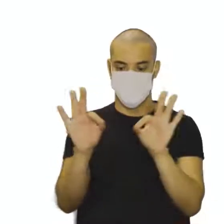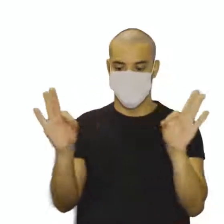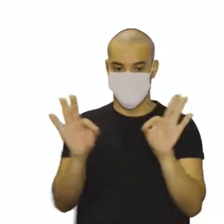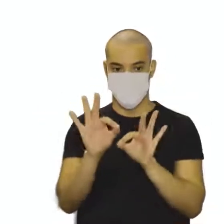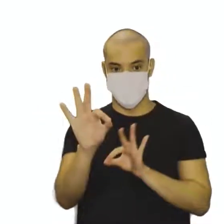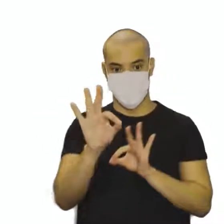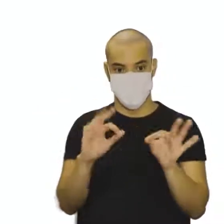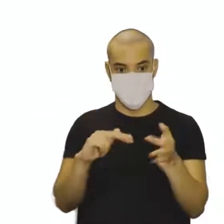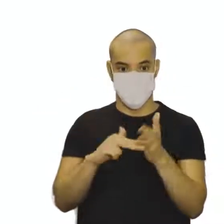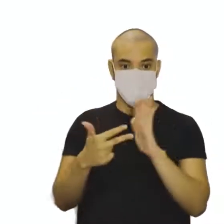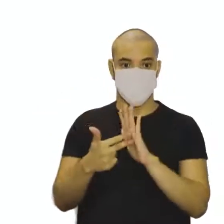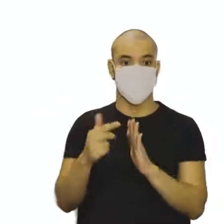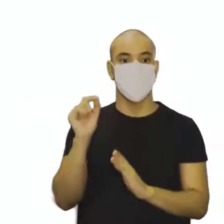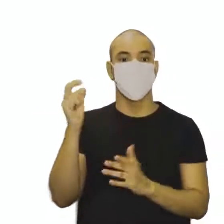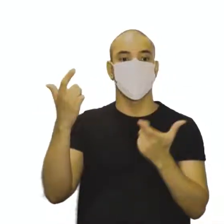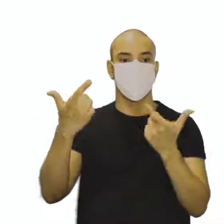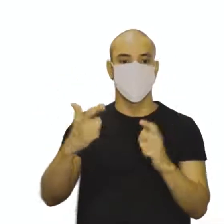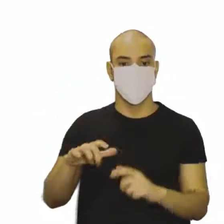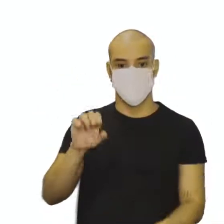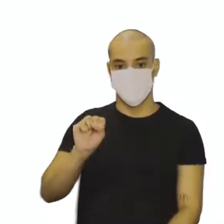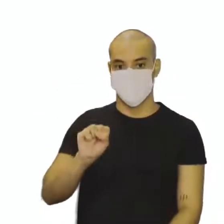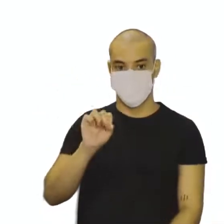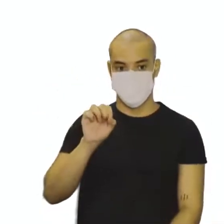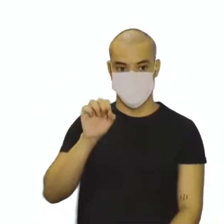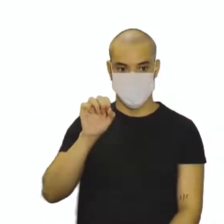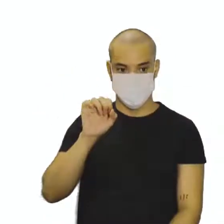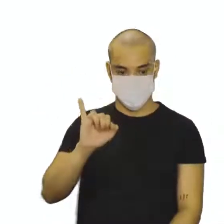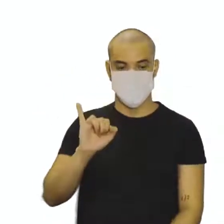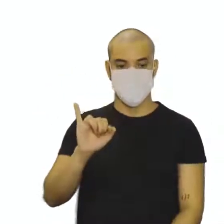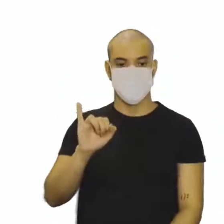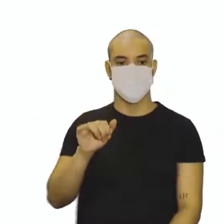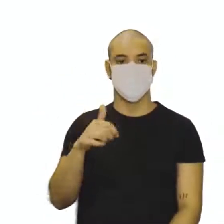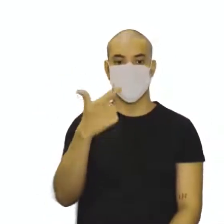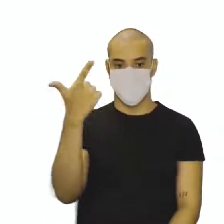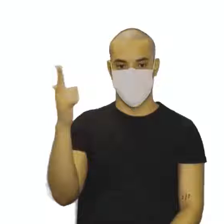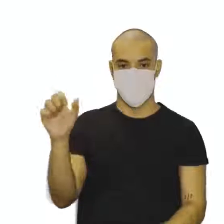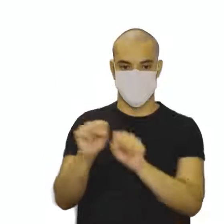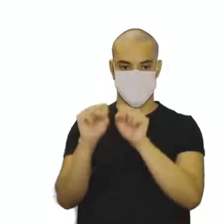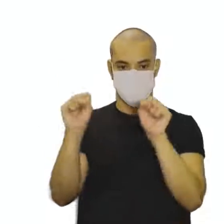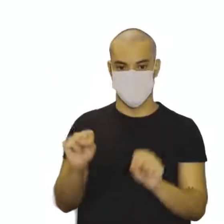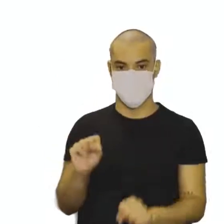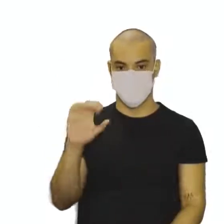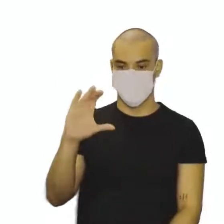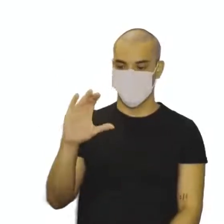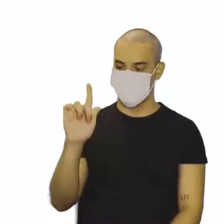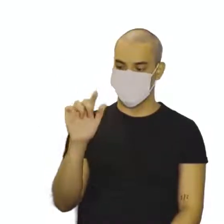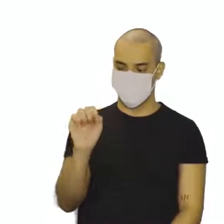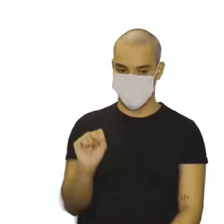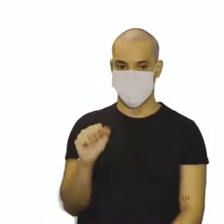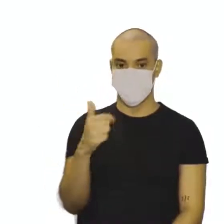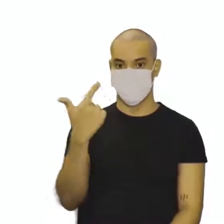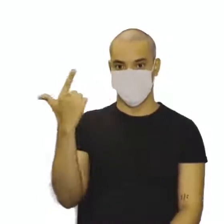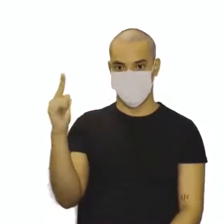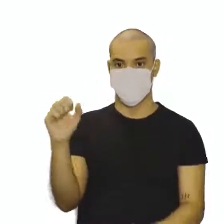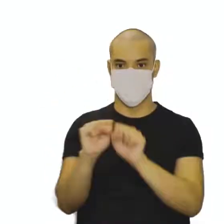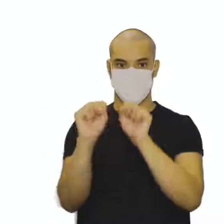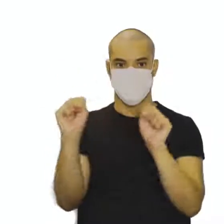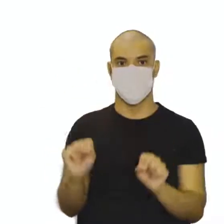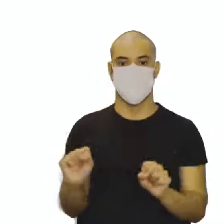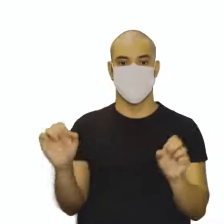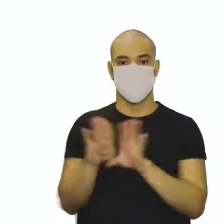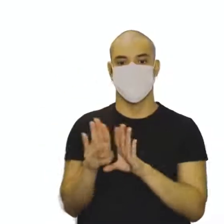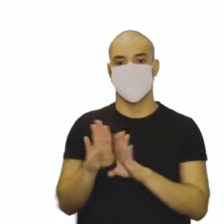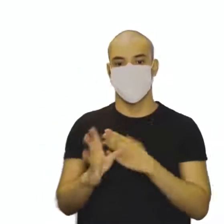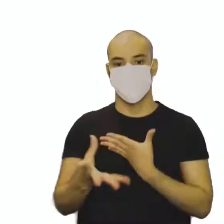ok? Isso no SI, tá, pessoal? No CGS, que é outro sistema de unidades, eles trabalham